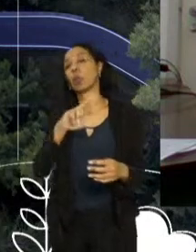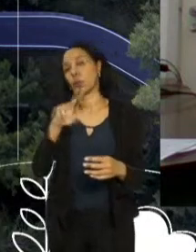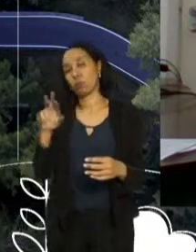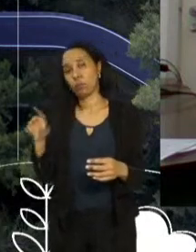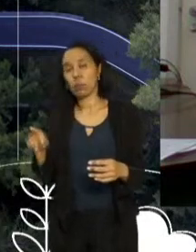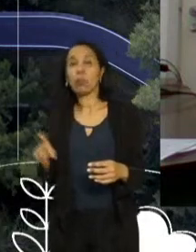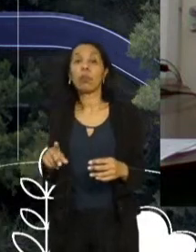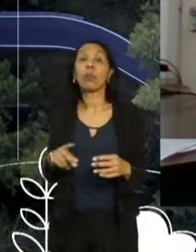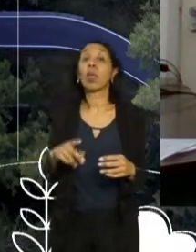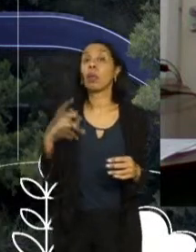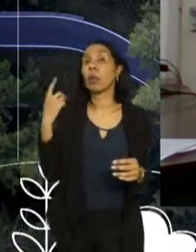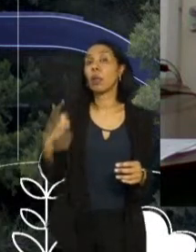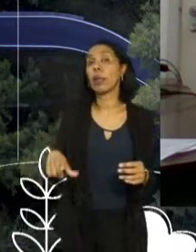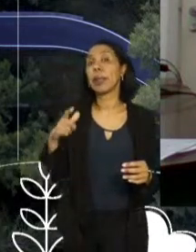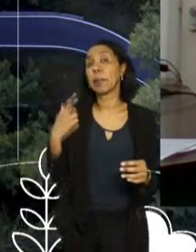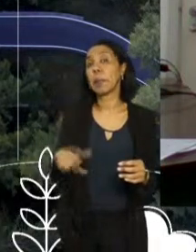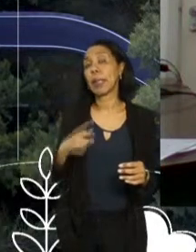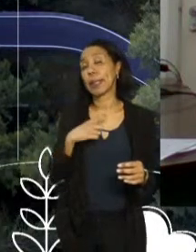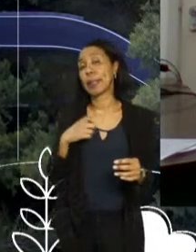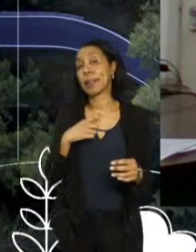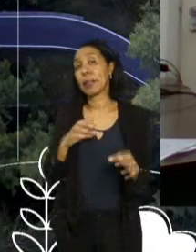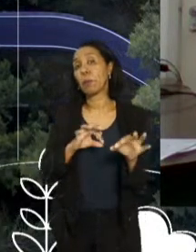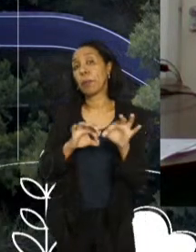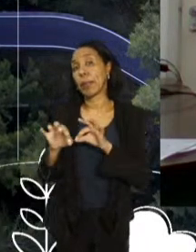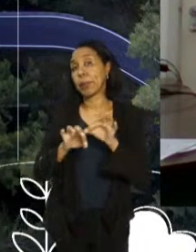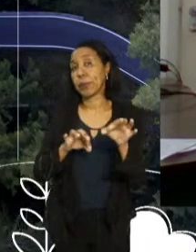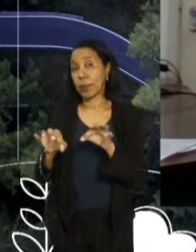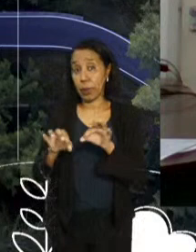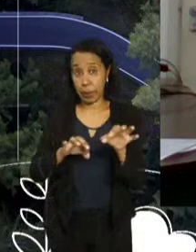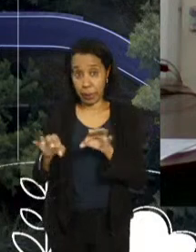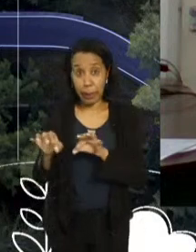possui. Mas essa é uma estratégia de